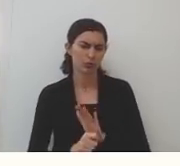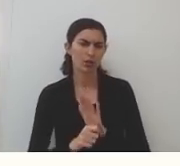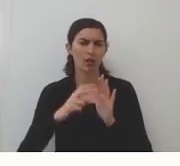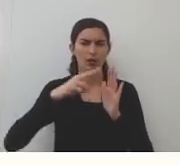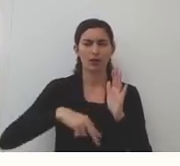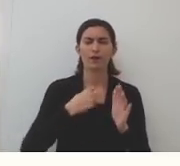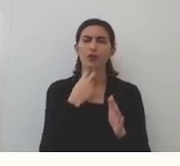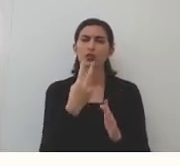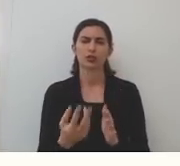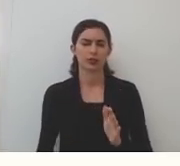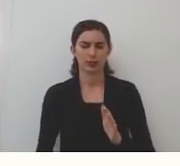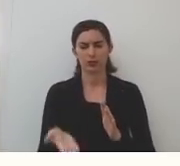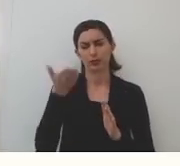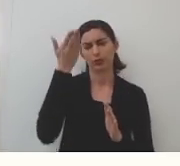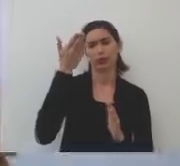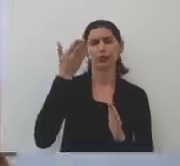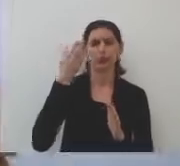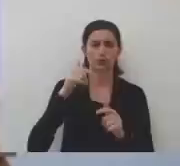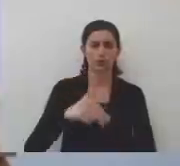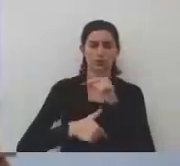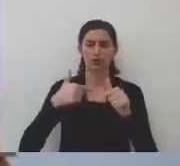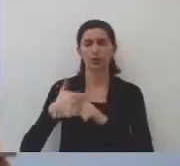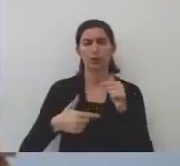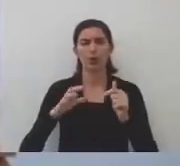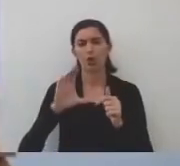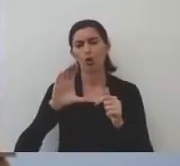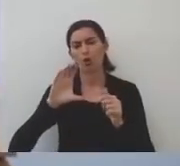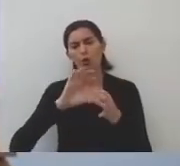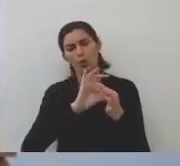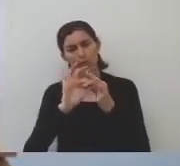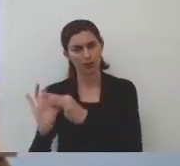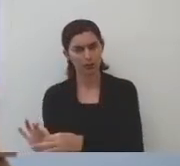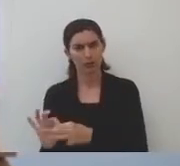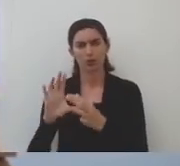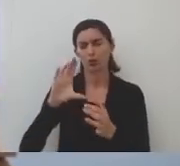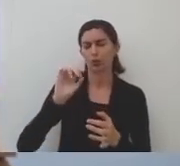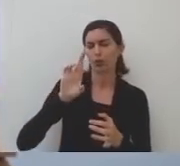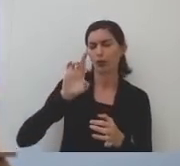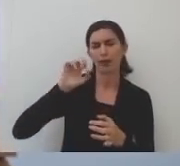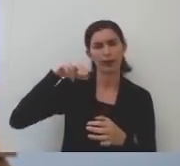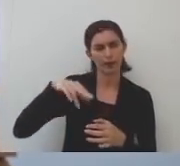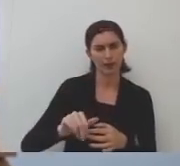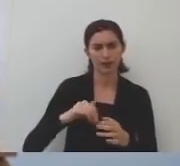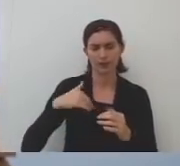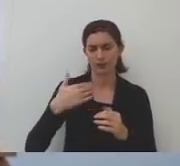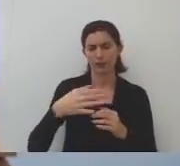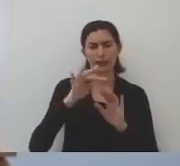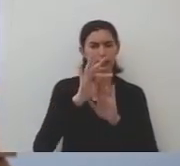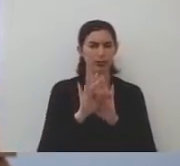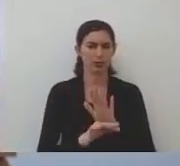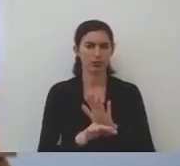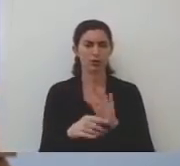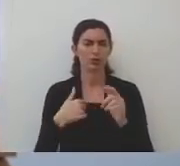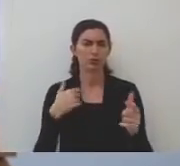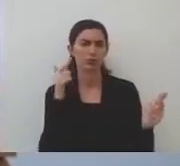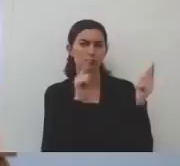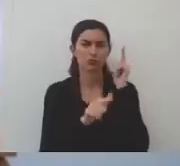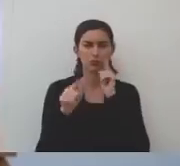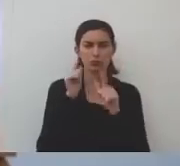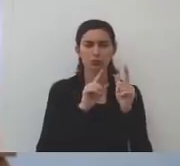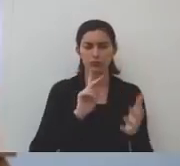voz alta. Será que a gente trabalhou a coesão e a coerência ao longo do texto? Né? Será que a gente